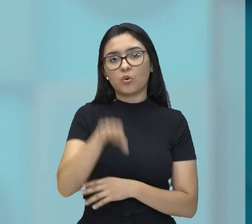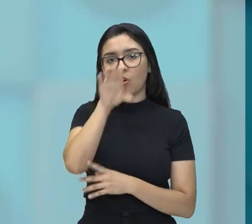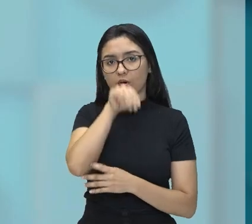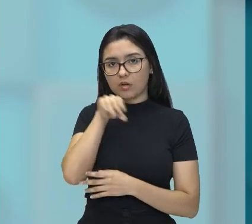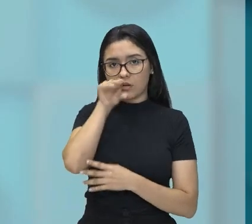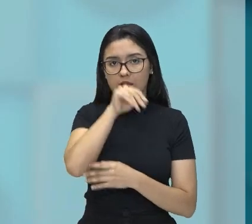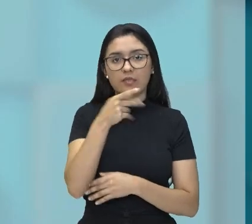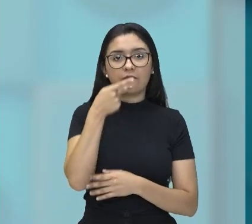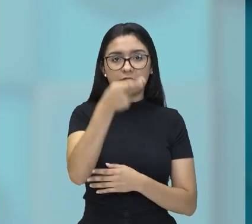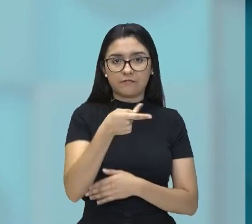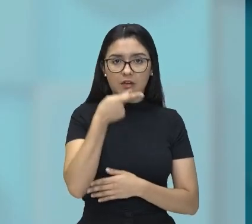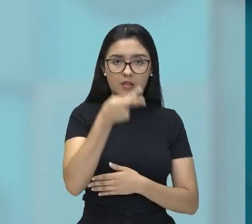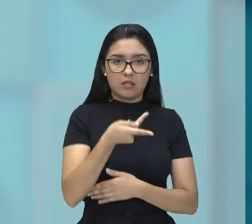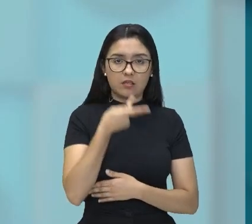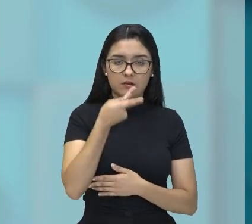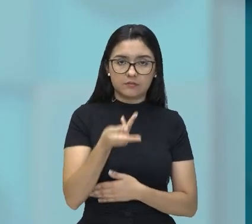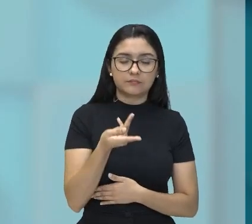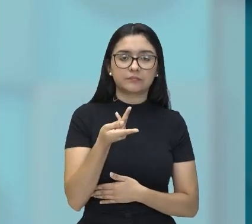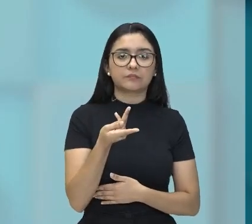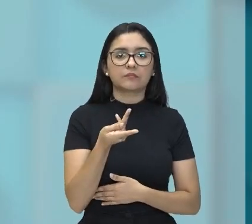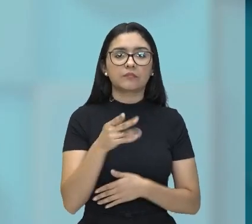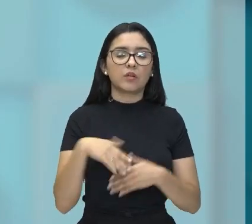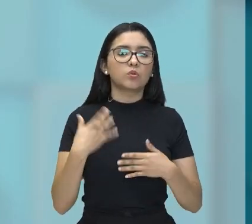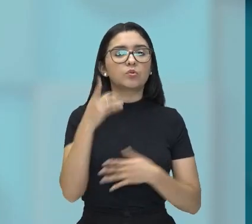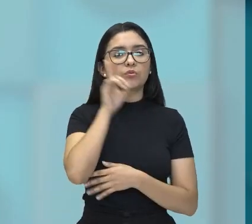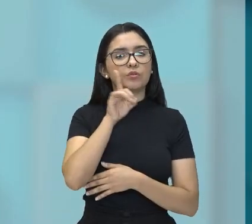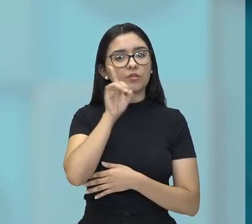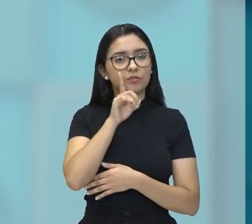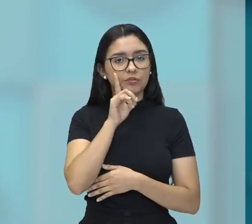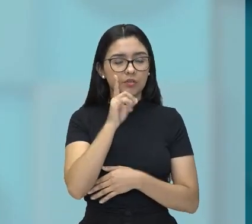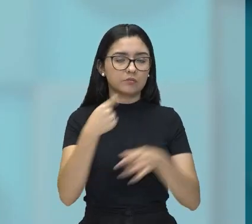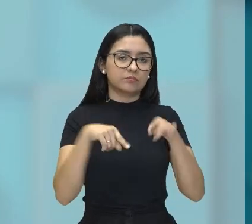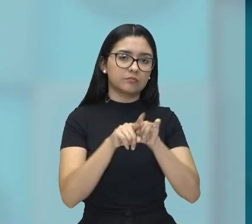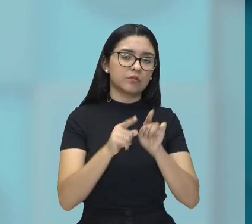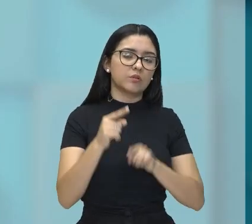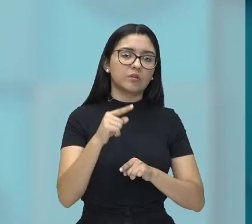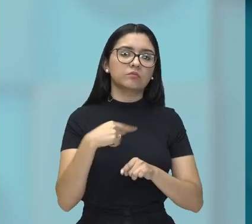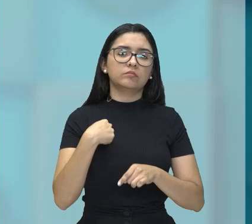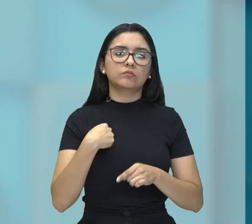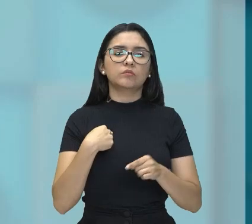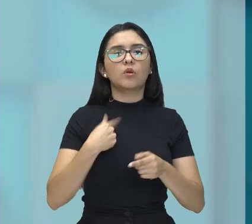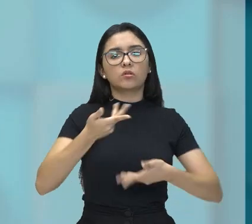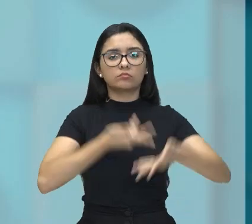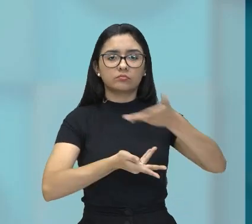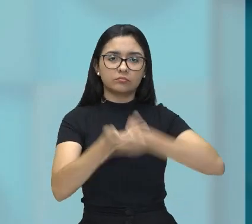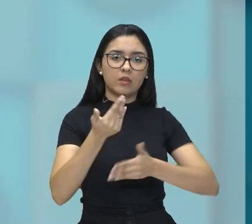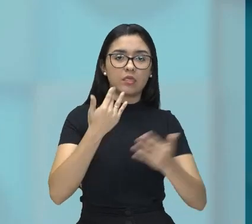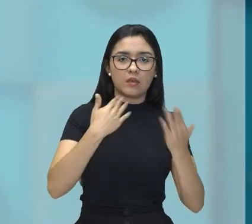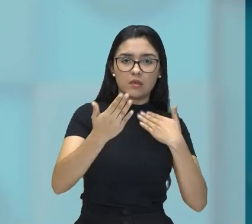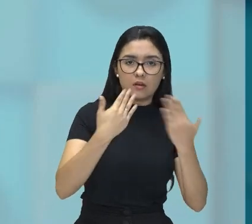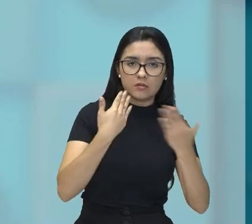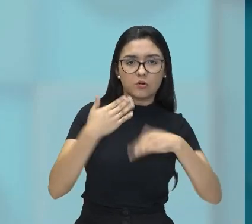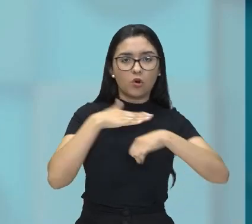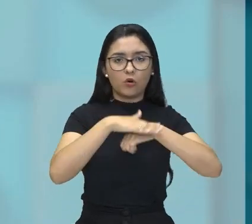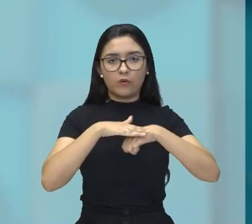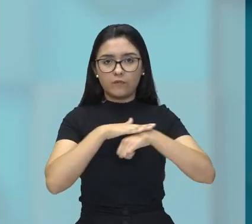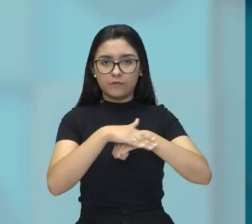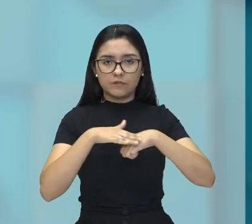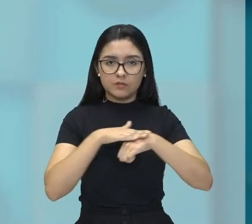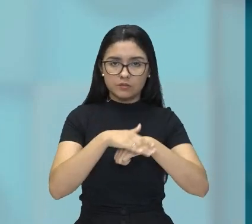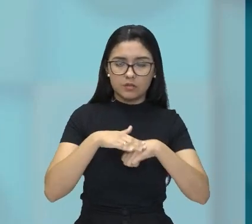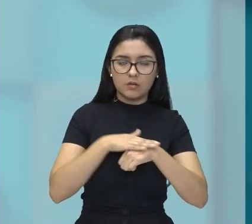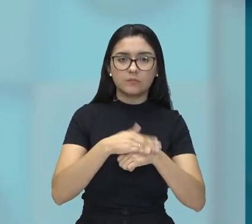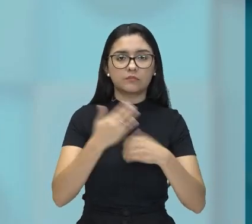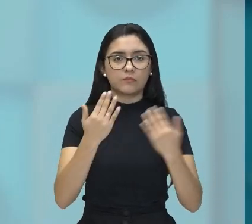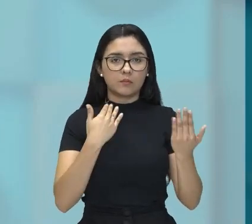na fala do cotidiano, no momento em que nós estamos interagindo com outra pessoa e falamos,